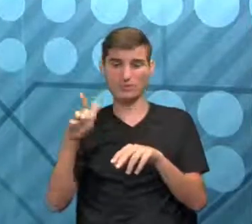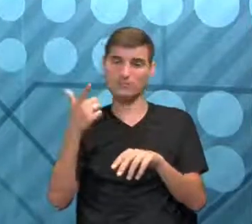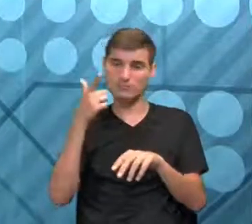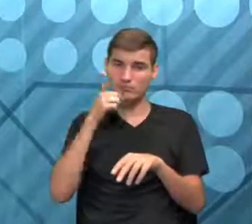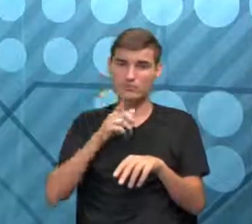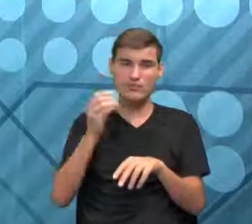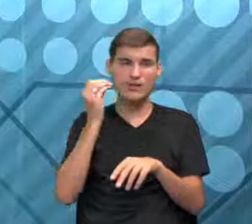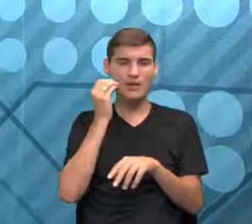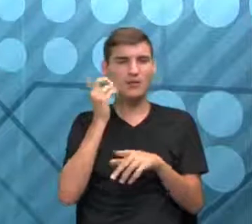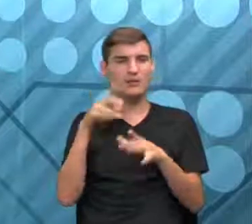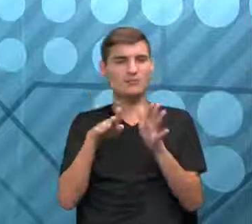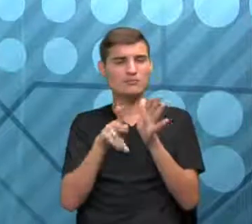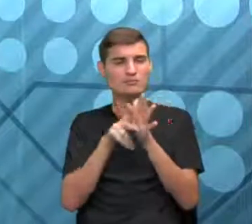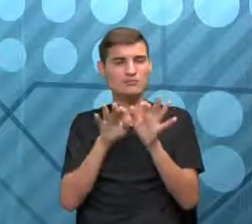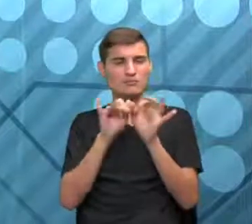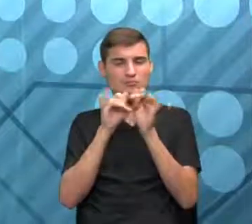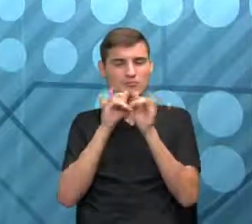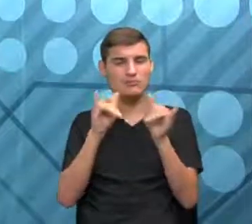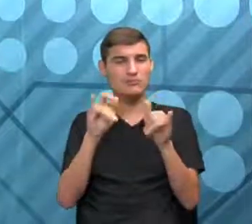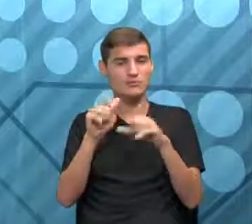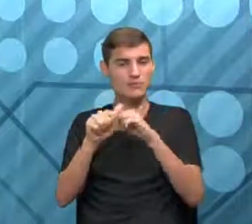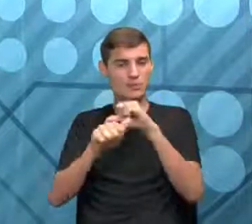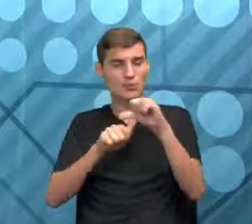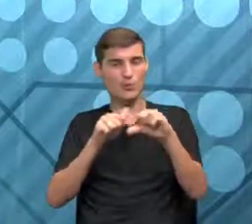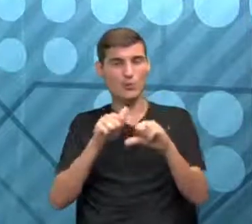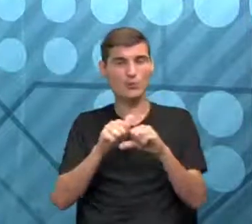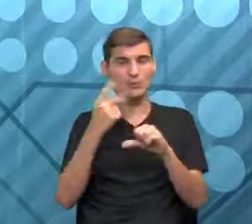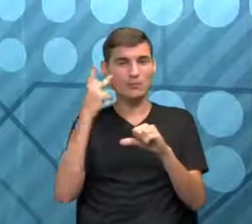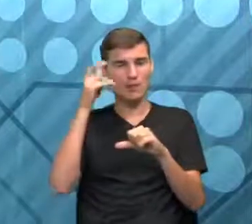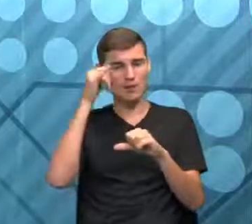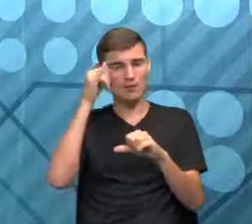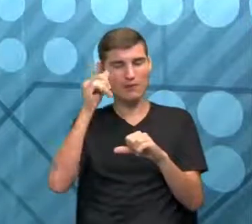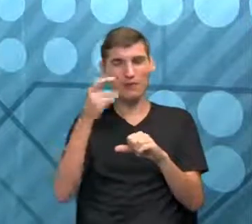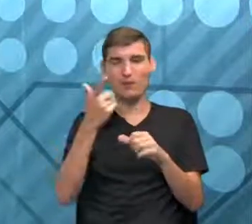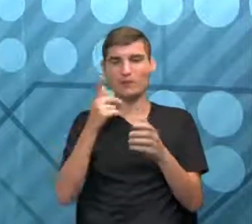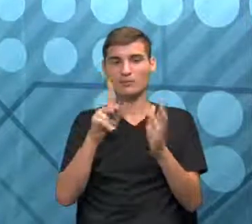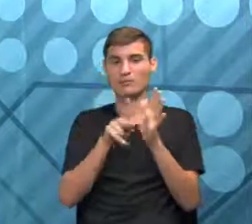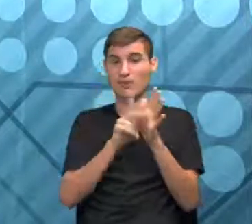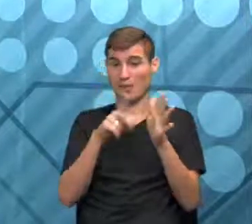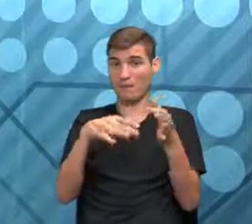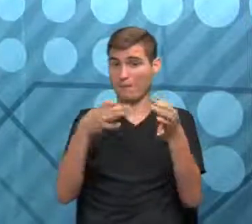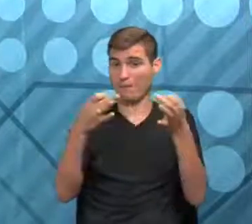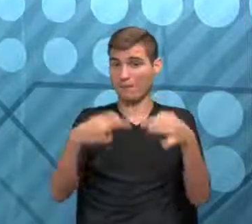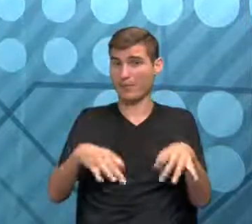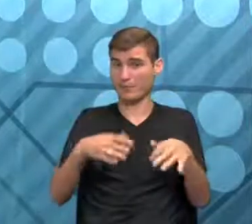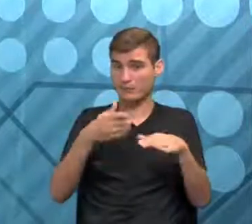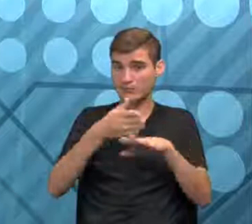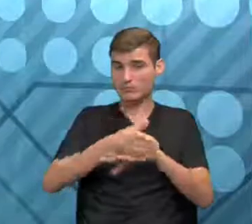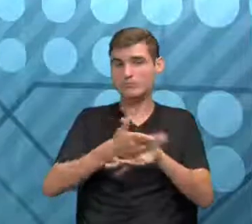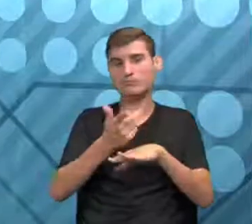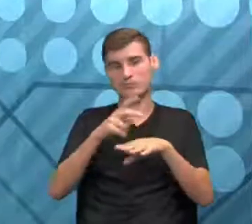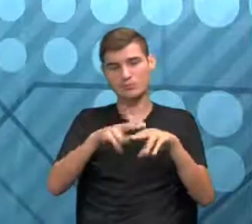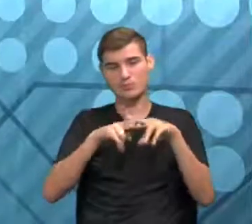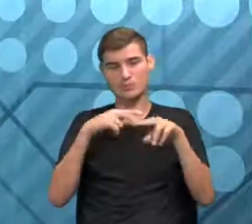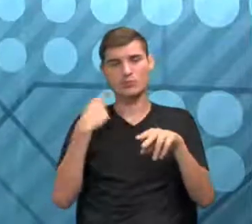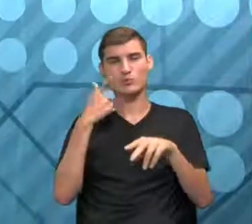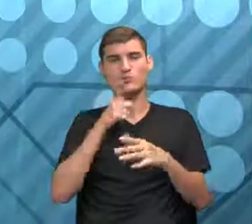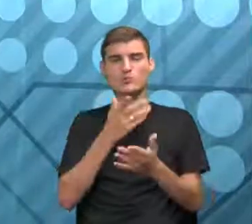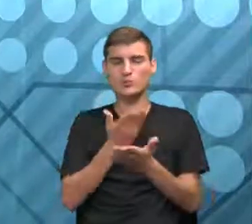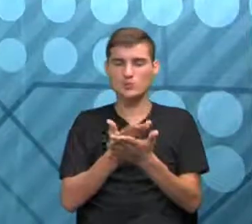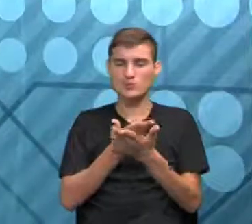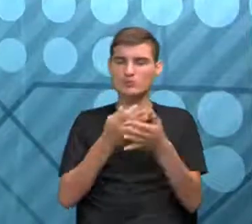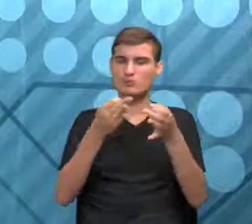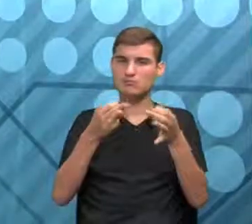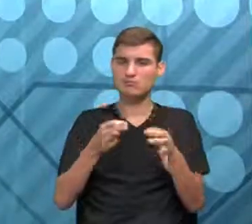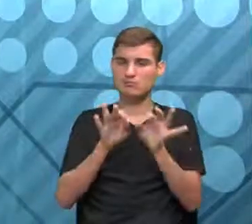ali degradar o sinal, tenta fazer com que o sinal não chegue perfeito no receptor. É graças a ele que a gente precisa estudar muito bem, que a gente